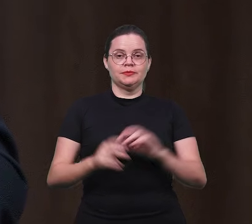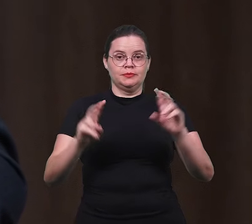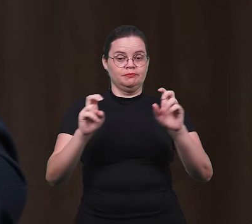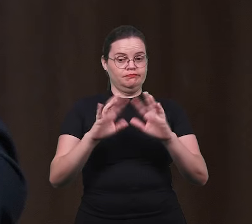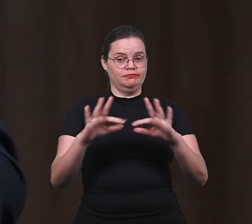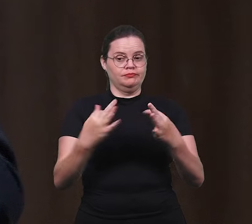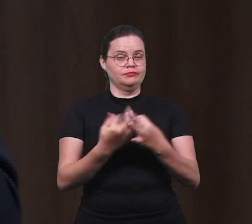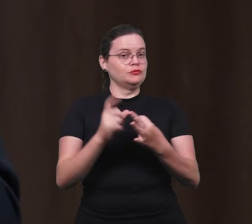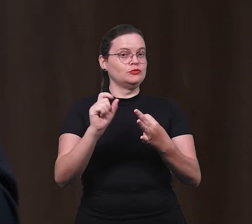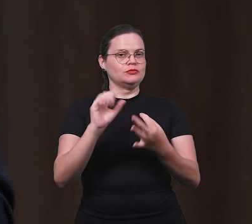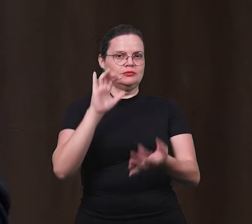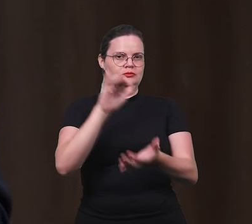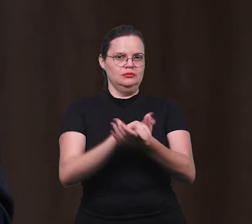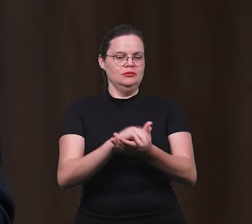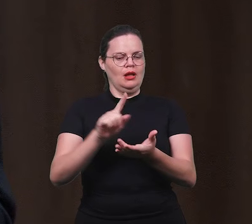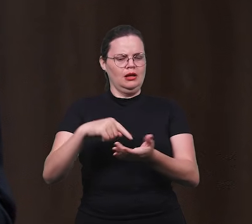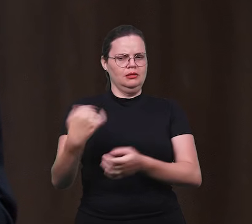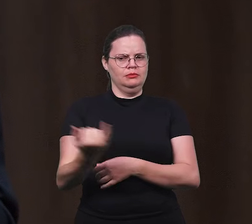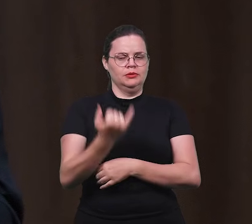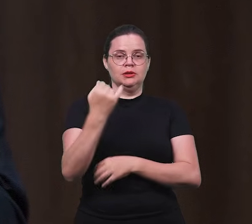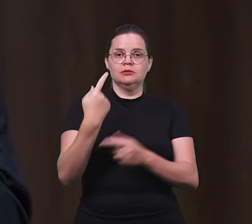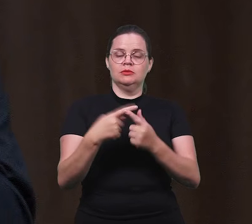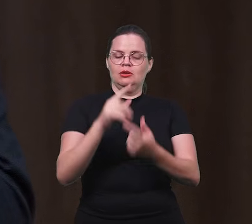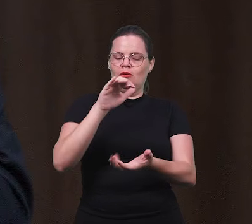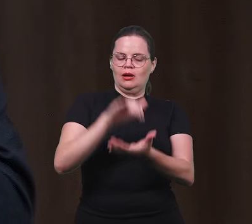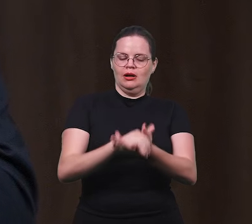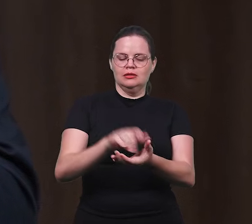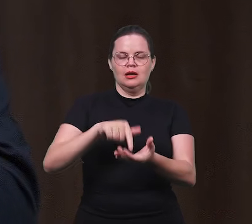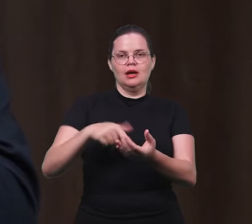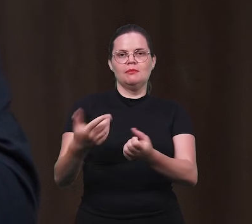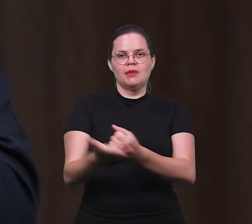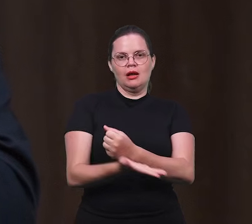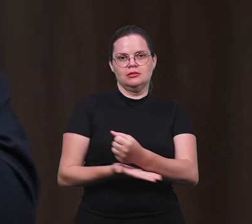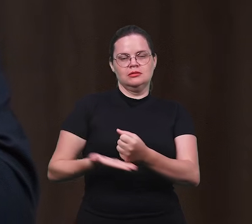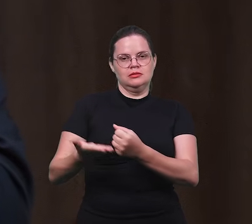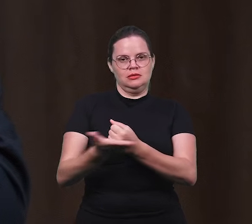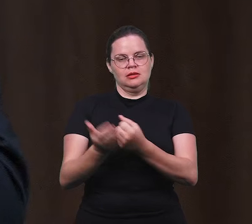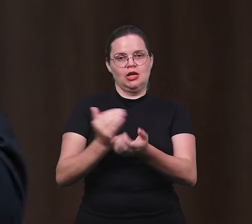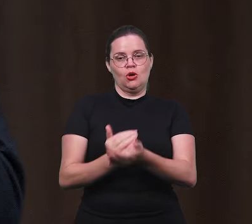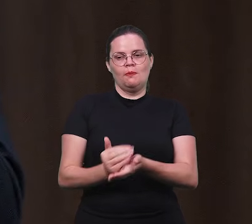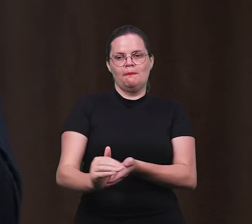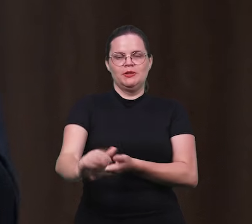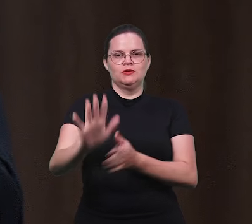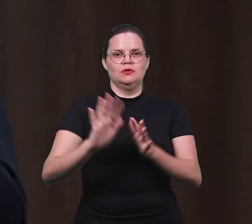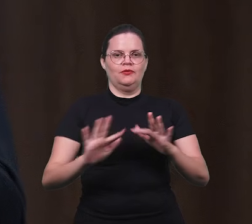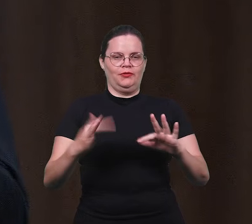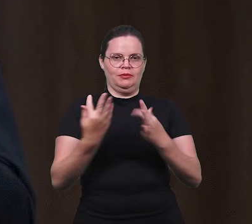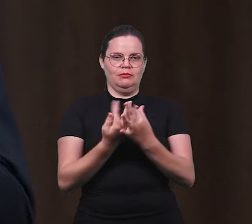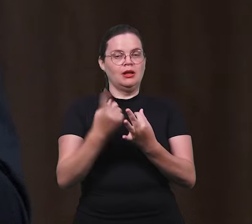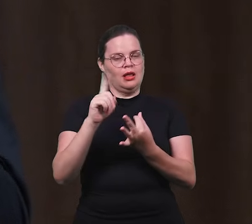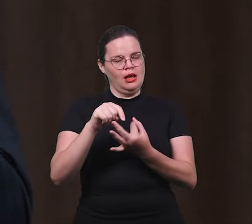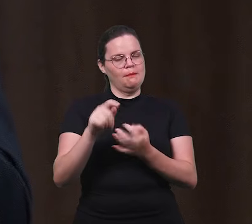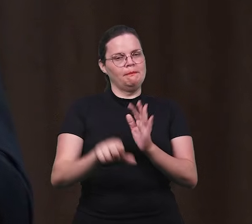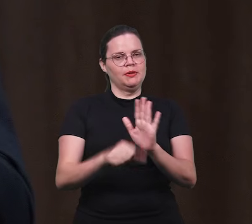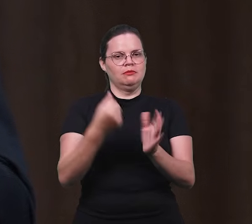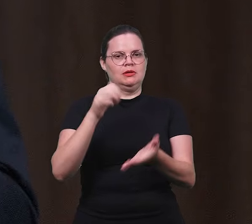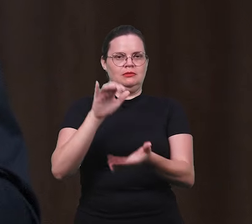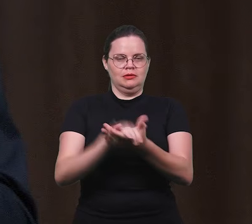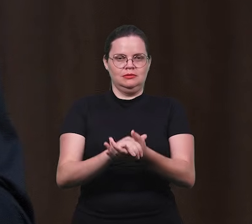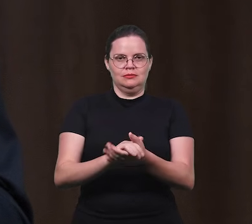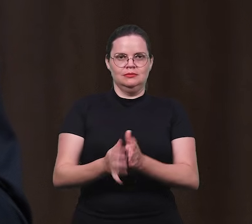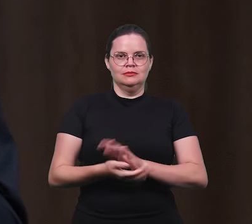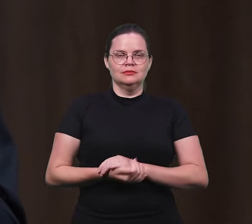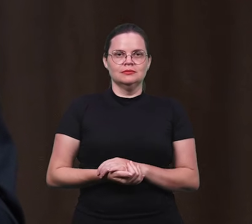na questão da família, que é o casamento, que é a base, o tronco inicial que vai gerar a